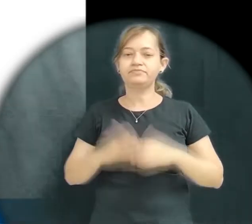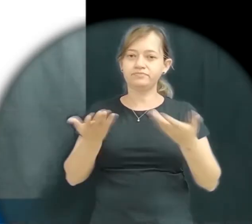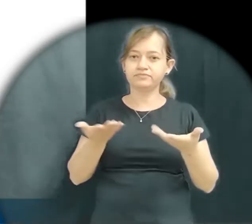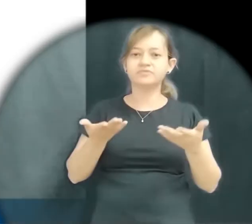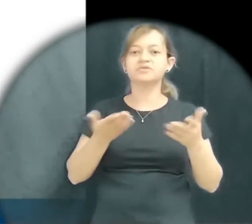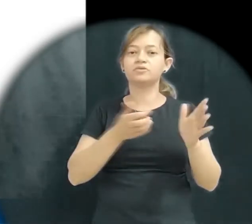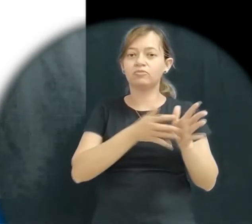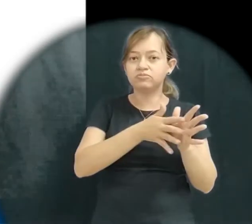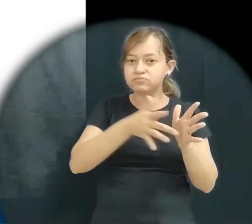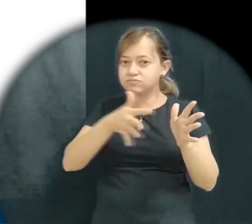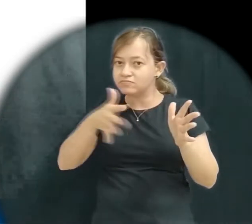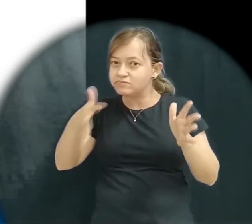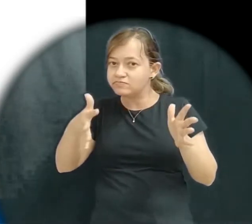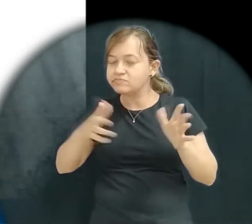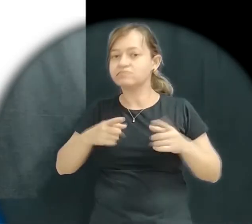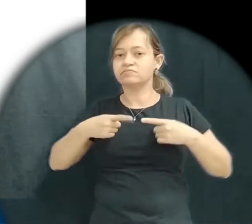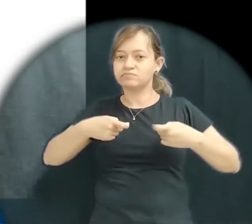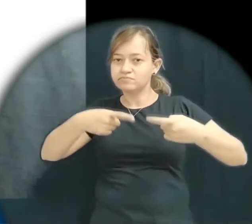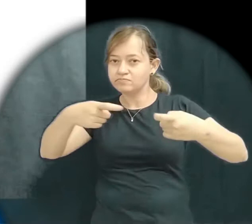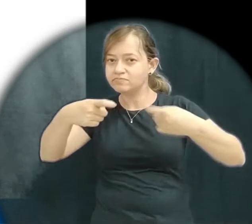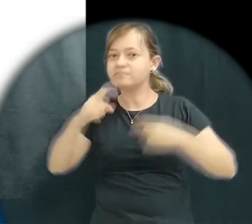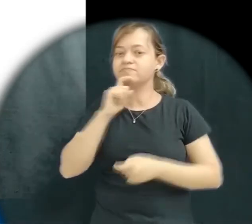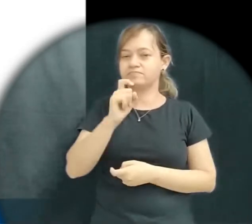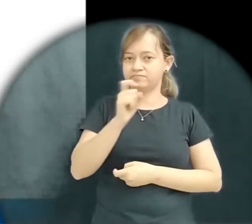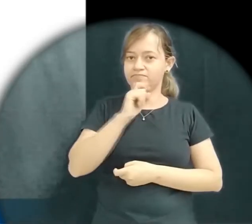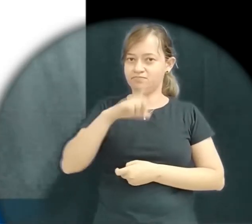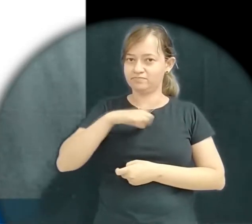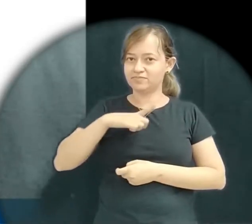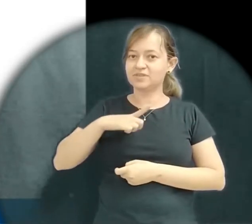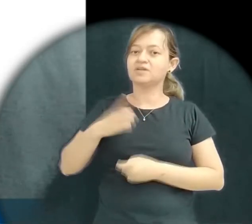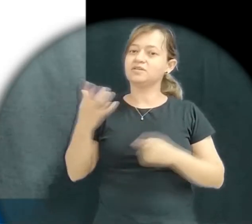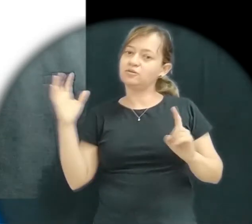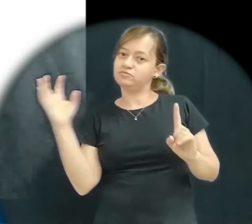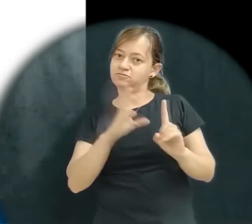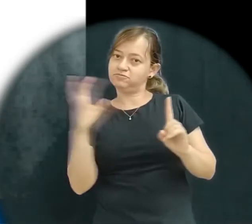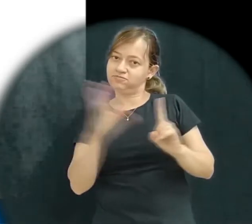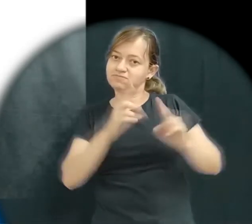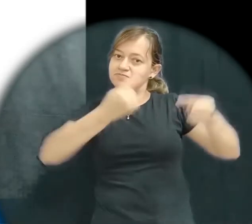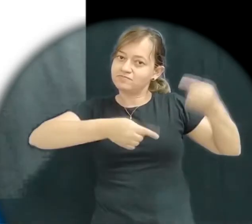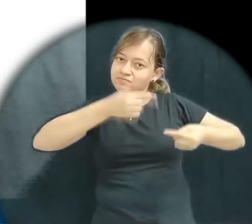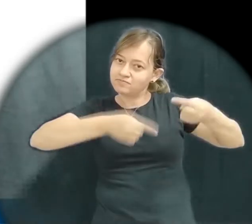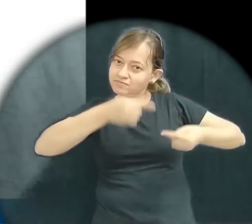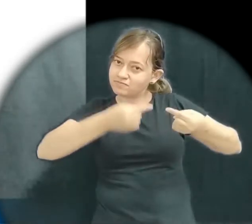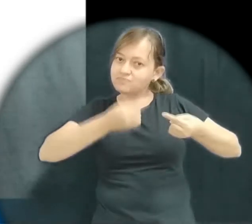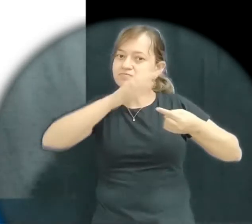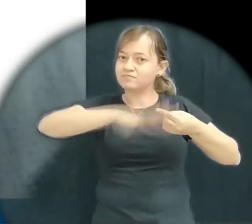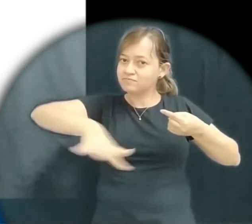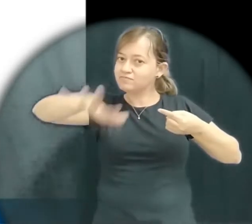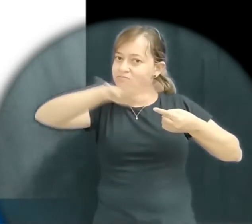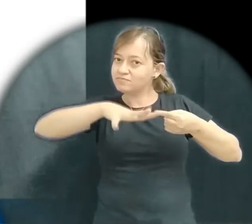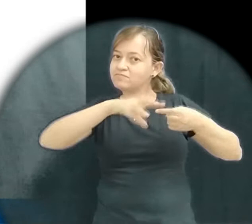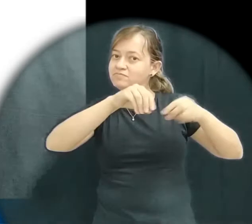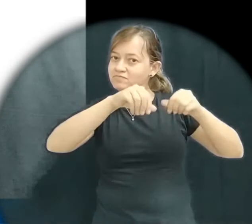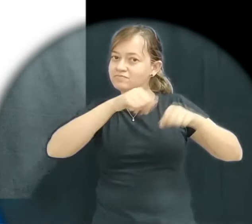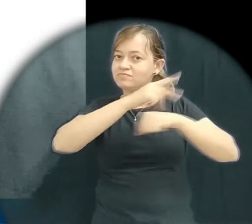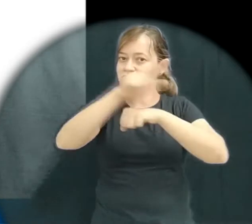Durante a Guerra Fria ocorreu um enfrentamento político, de influência política entre os territórios, estratégico,